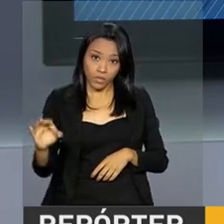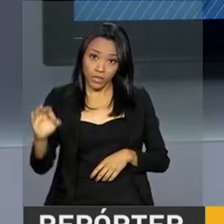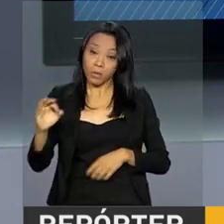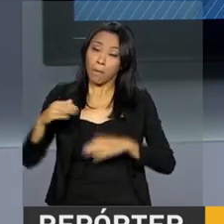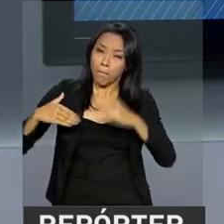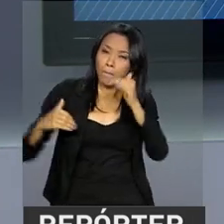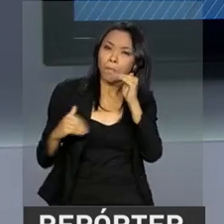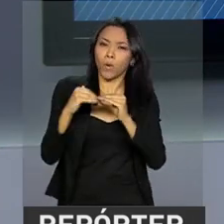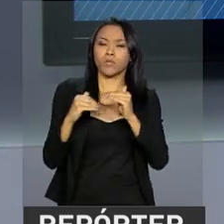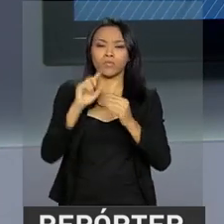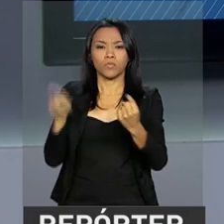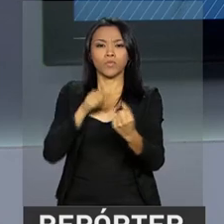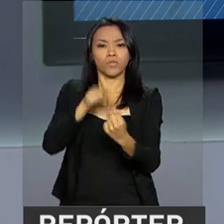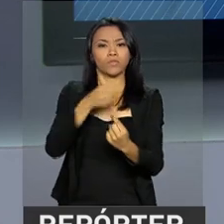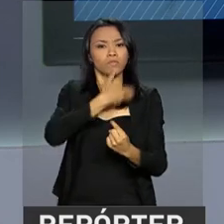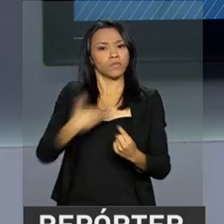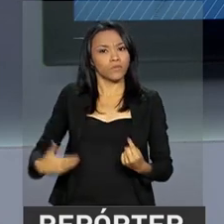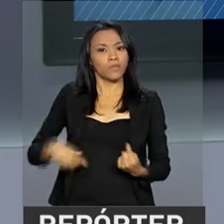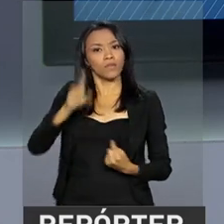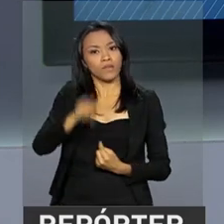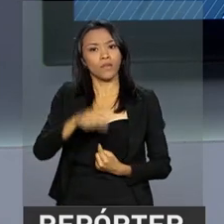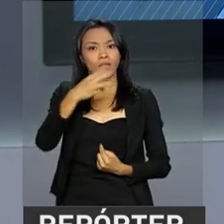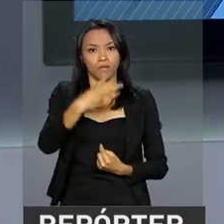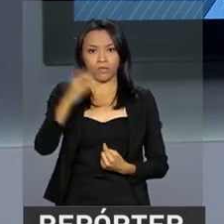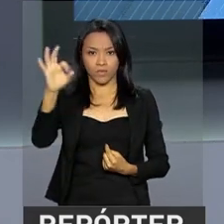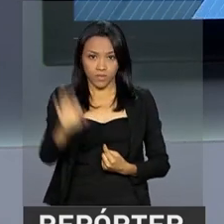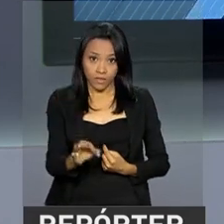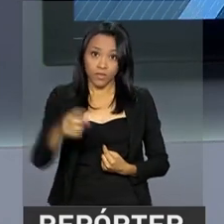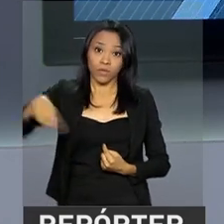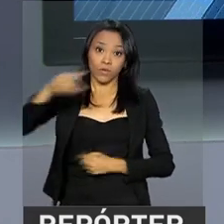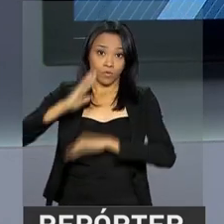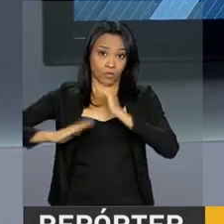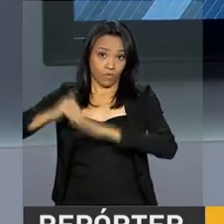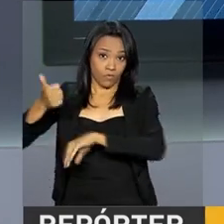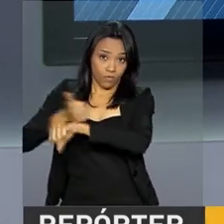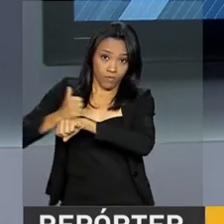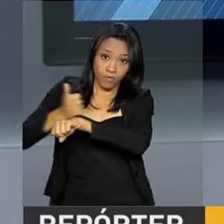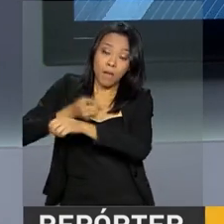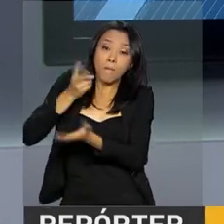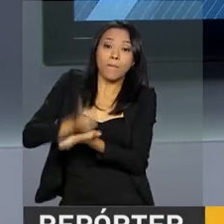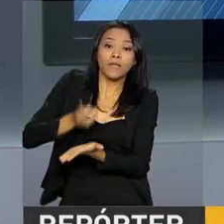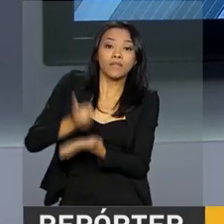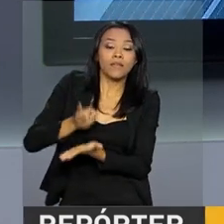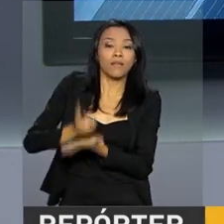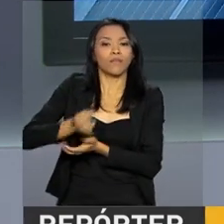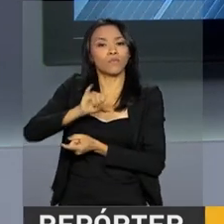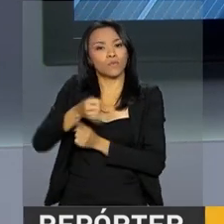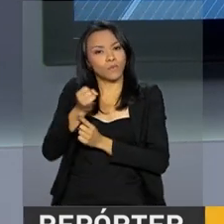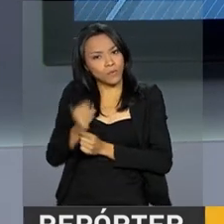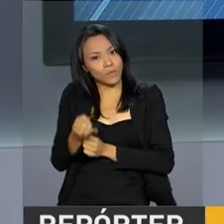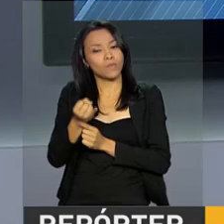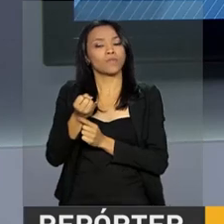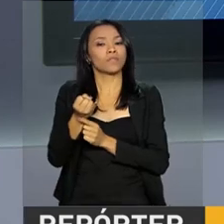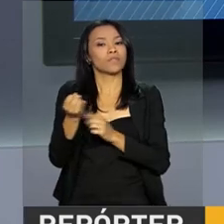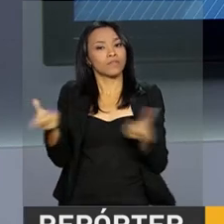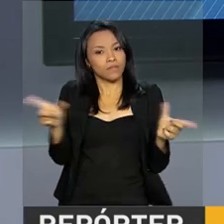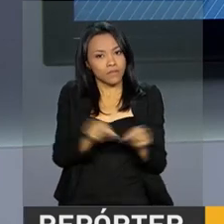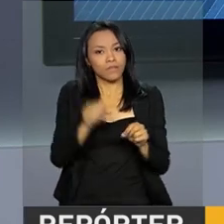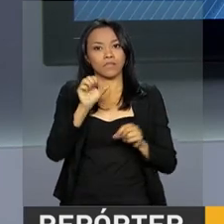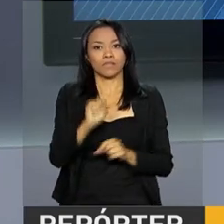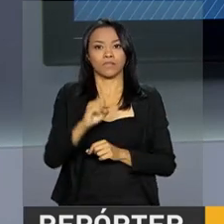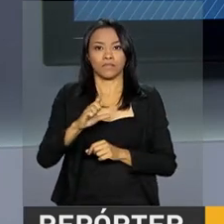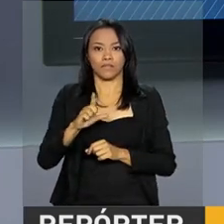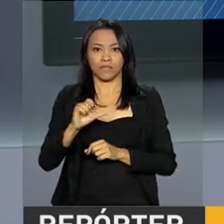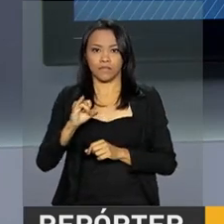da meta de 3% analistas e investidores mantiveram ainda a projeção para a taxa básica de juros da economia selic em